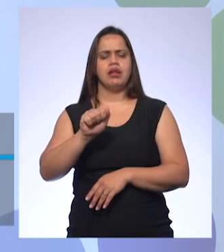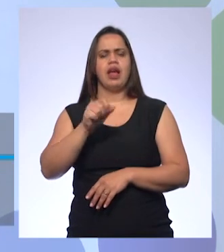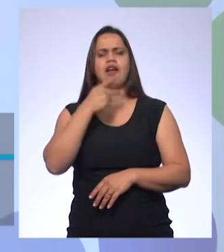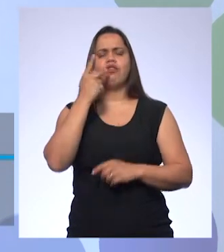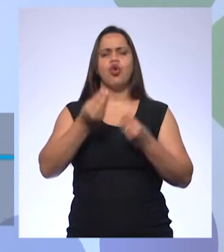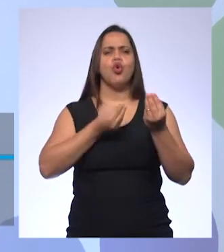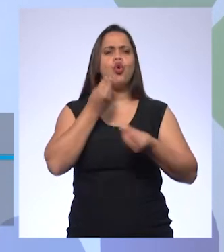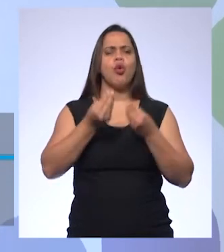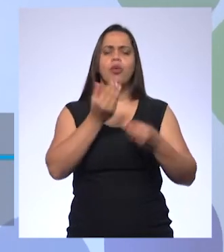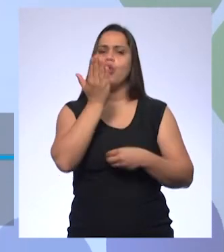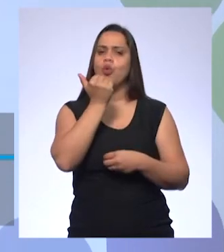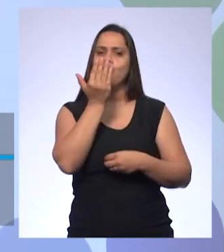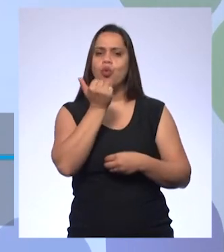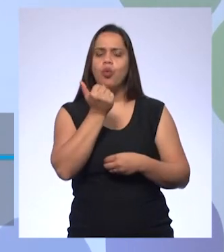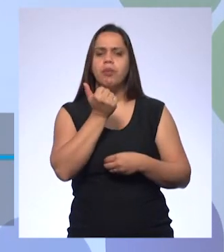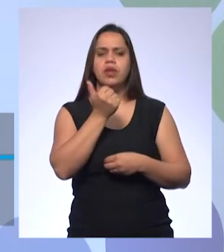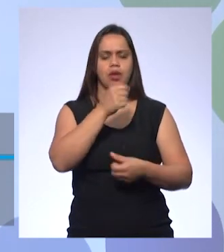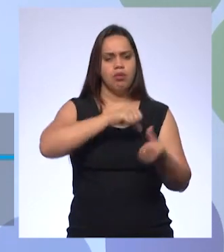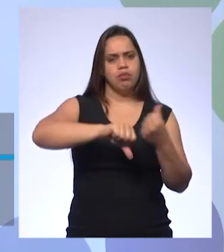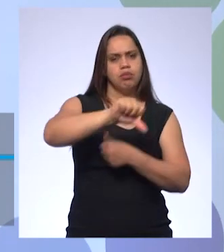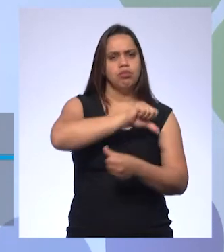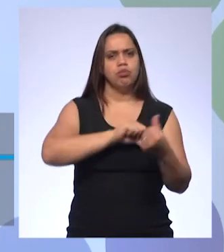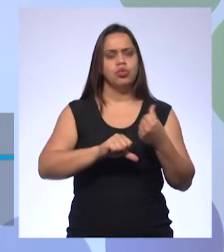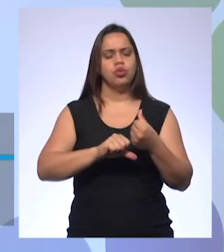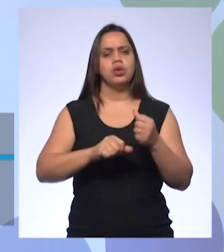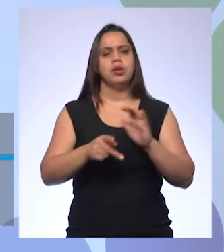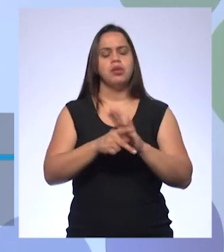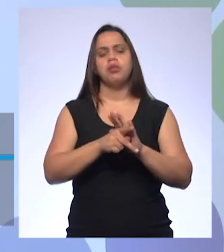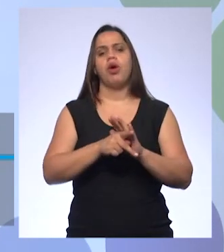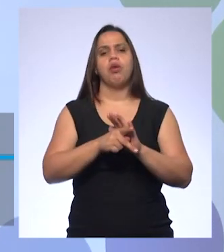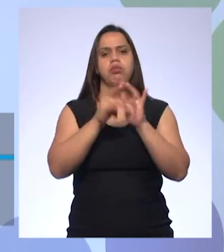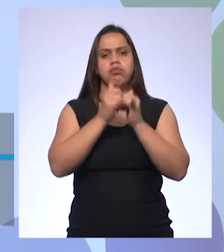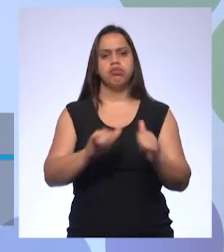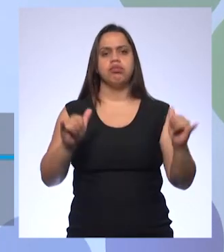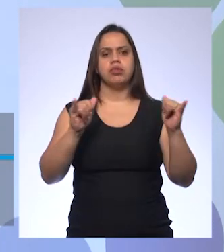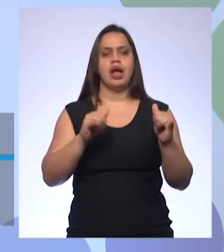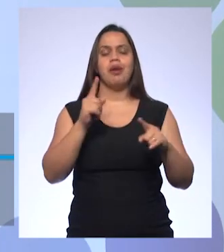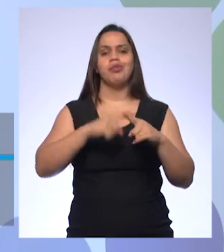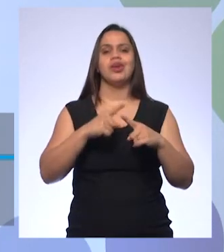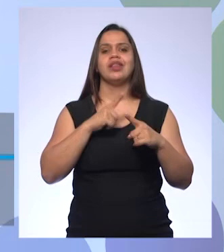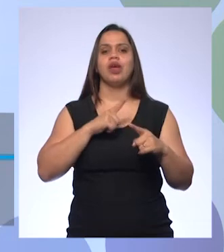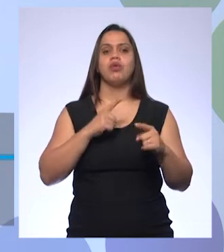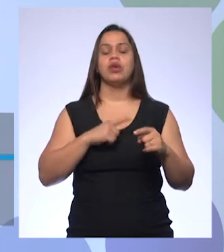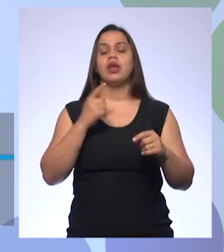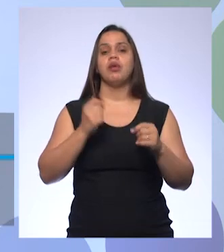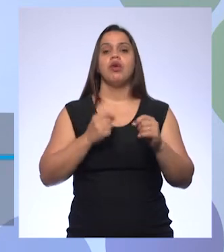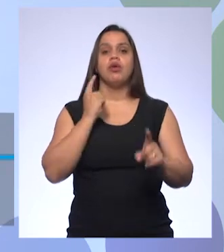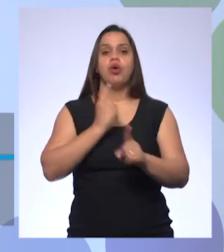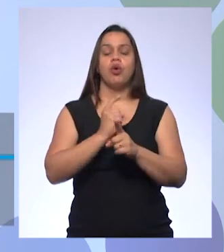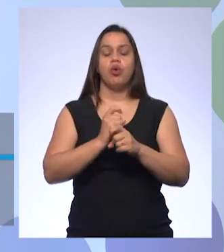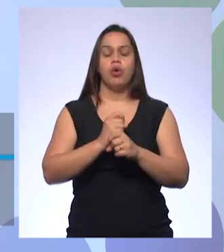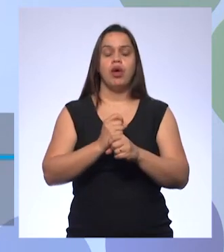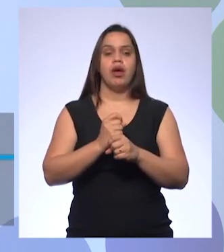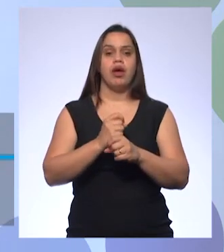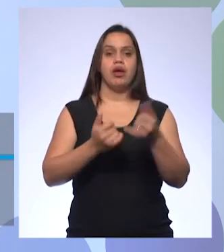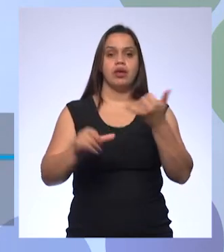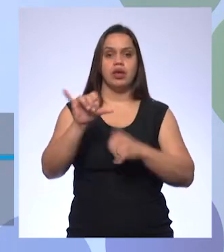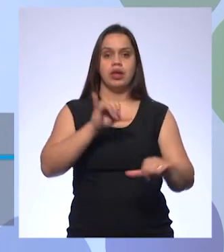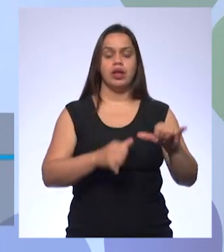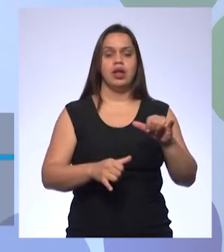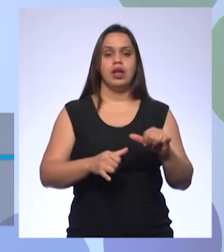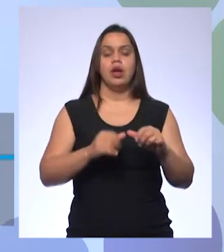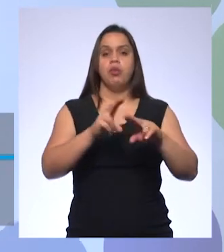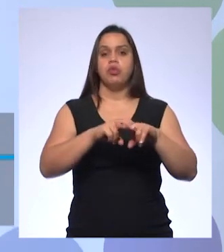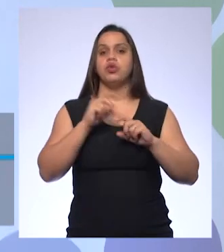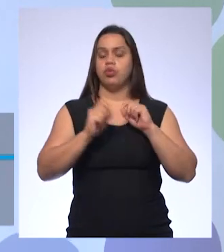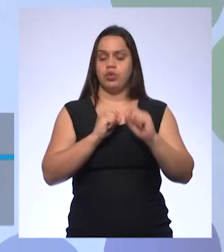viram energia por uma reação química. Isso. E é por isso que esse nome caloria também, alguém colocou esse negócio de caloria. Sim. Caloria tem a ver com calor, tá,